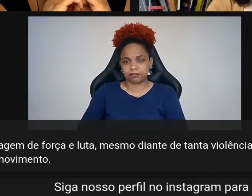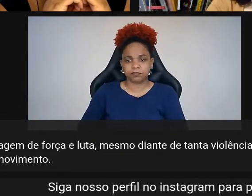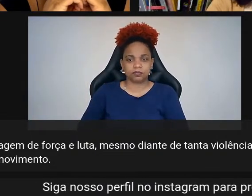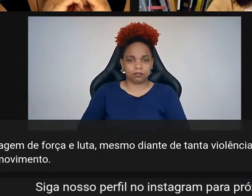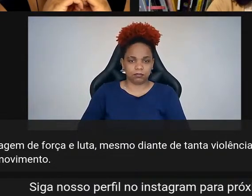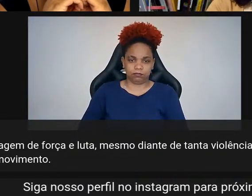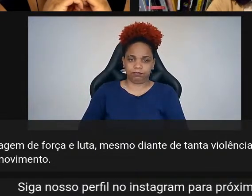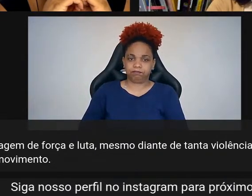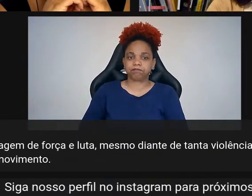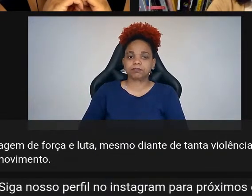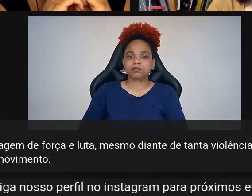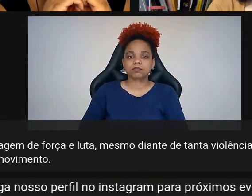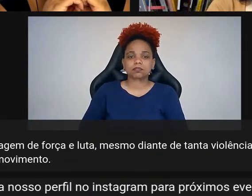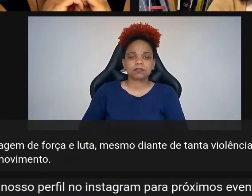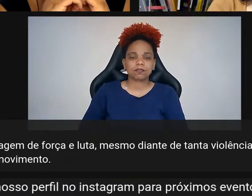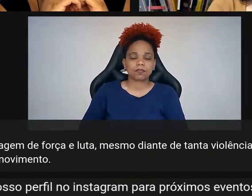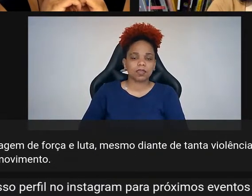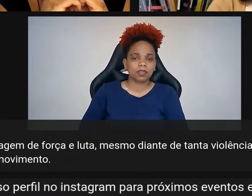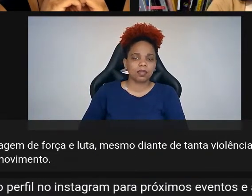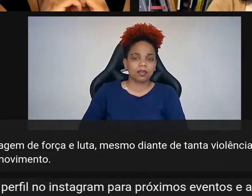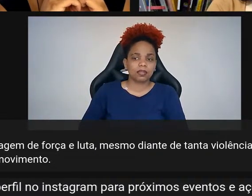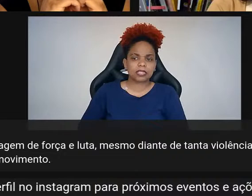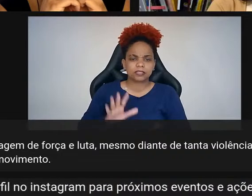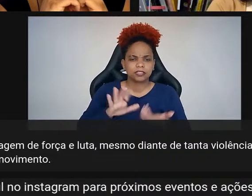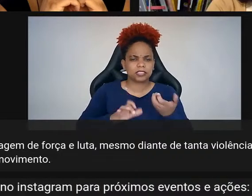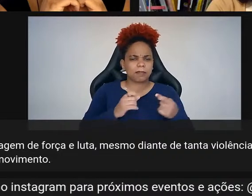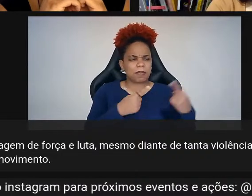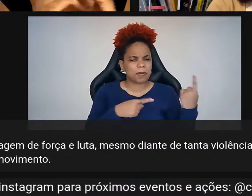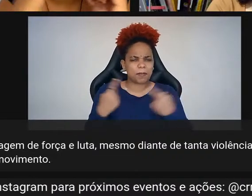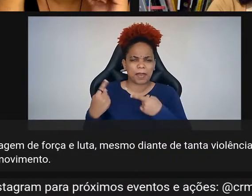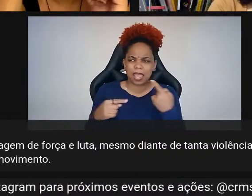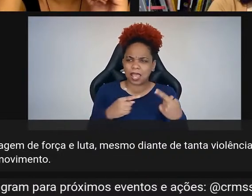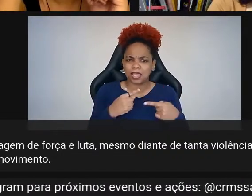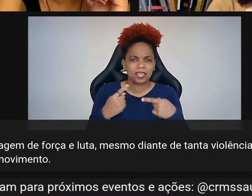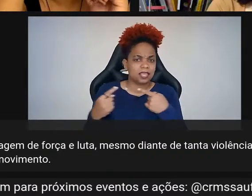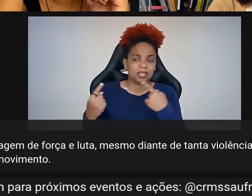a discussão nunca avançou no legislativo, foi sempre o